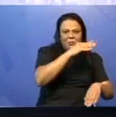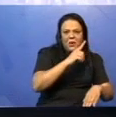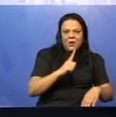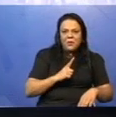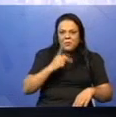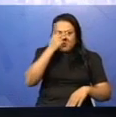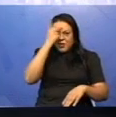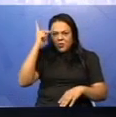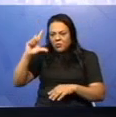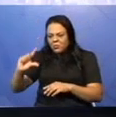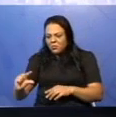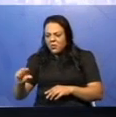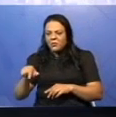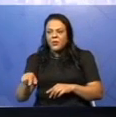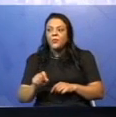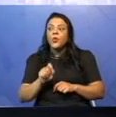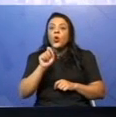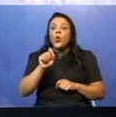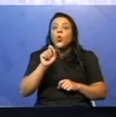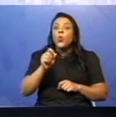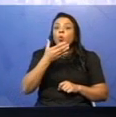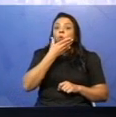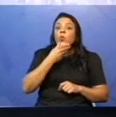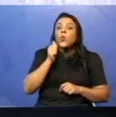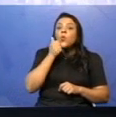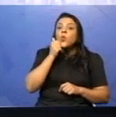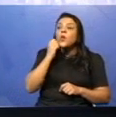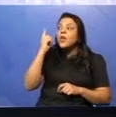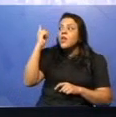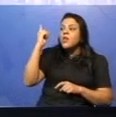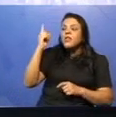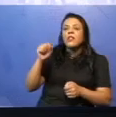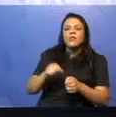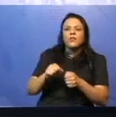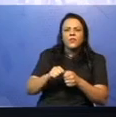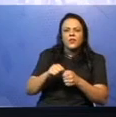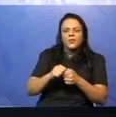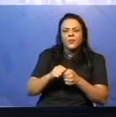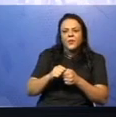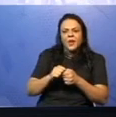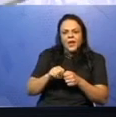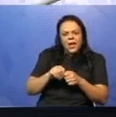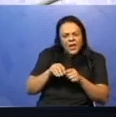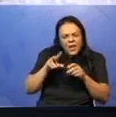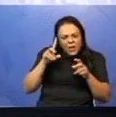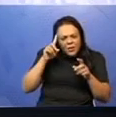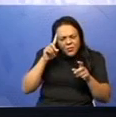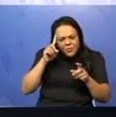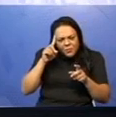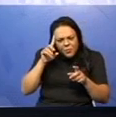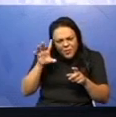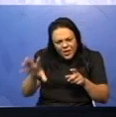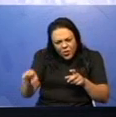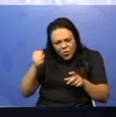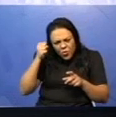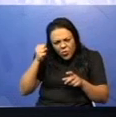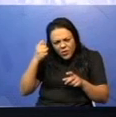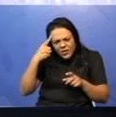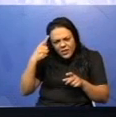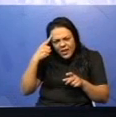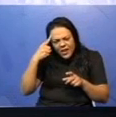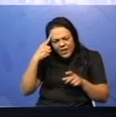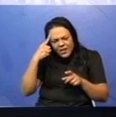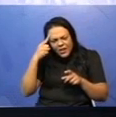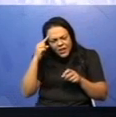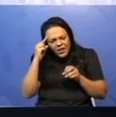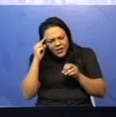Darwin fez, e o Wallace também, pegaram essas ideias que eram só para seres humanos e aplicou na natureza inteira,